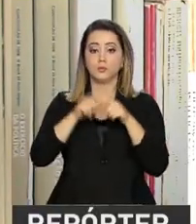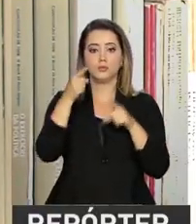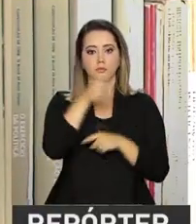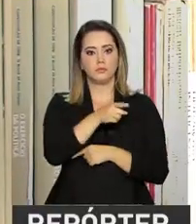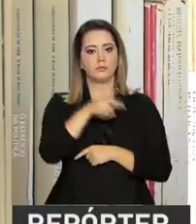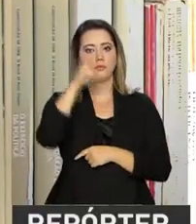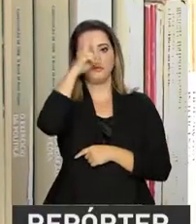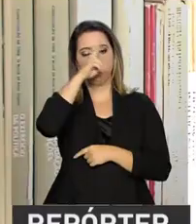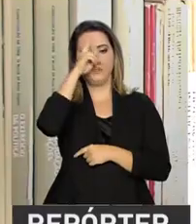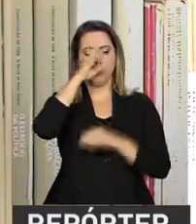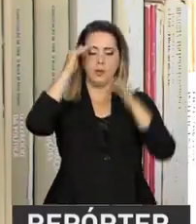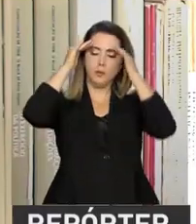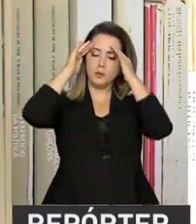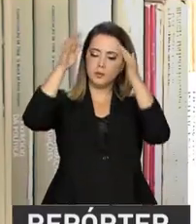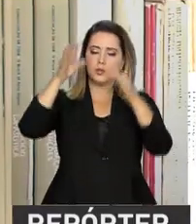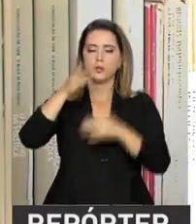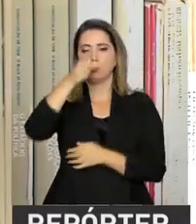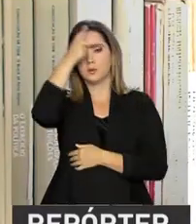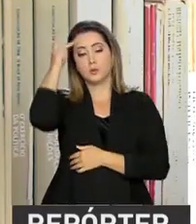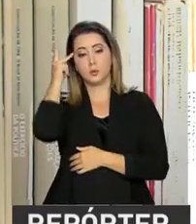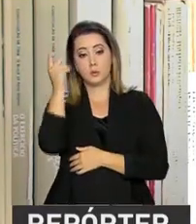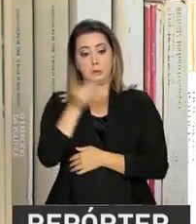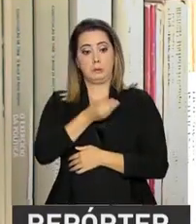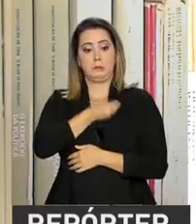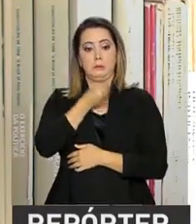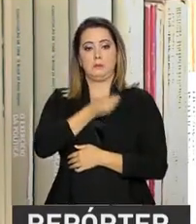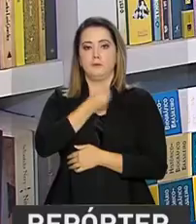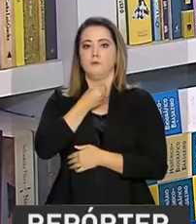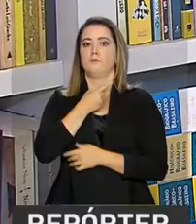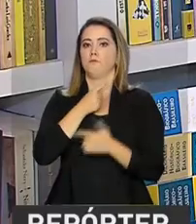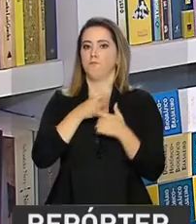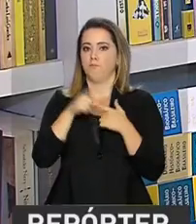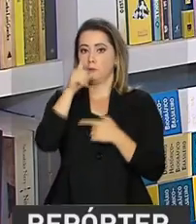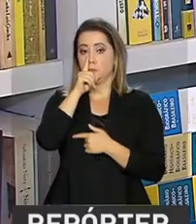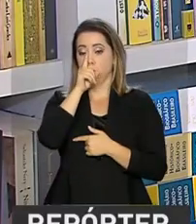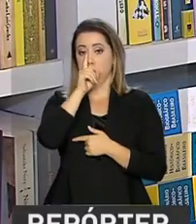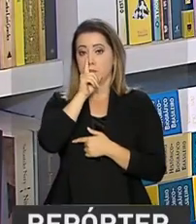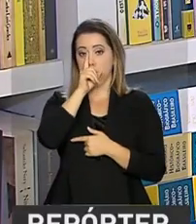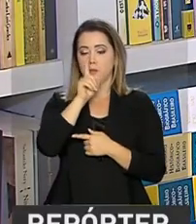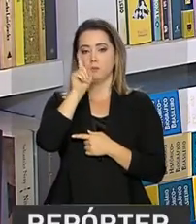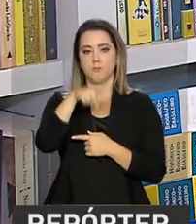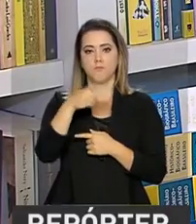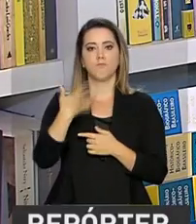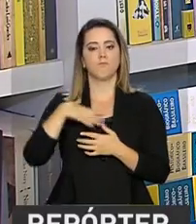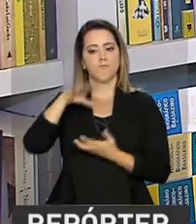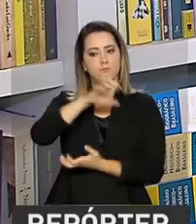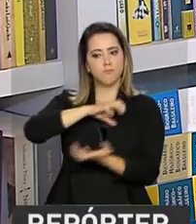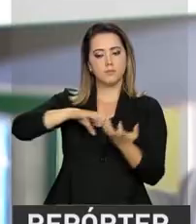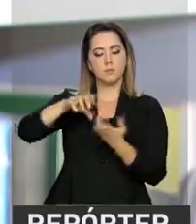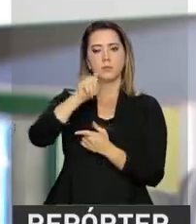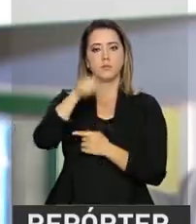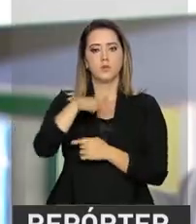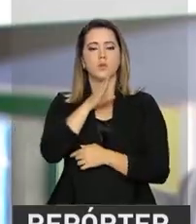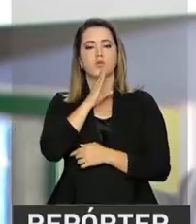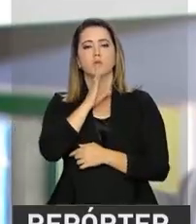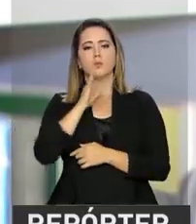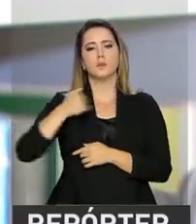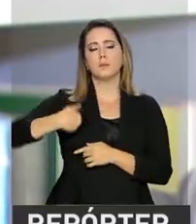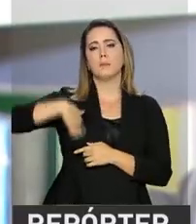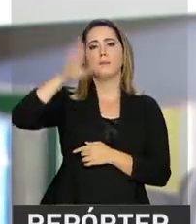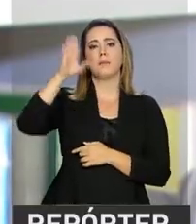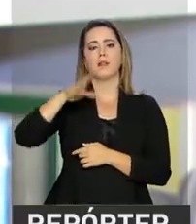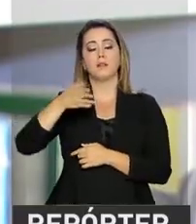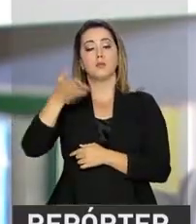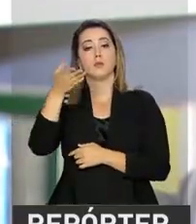homenagear aqueles que arriscaram suas vidas para cumprir o dever cívico é uma maneira de reconhecer que eles são na verdade mais do que ex